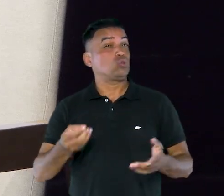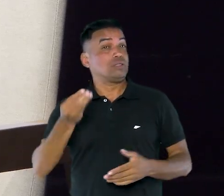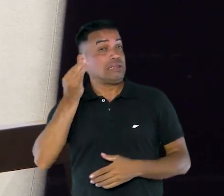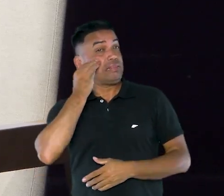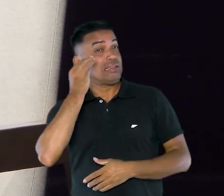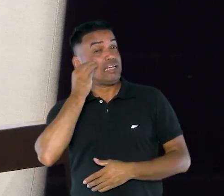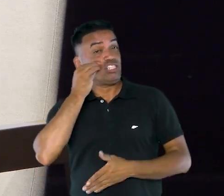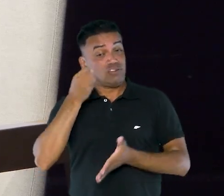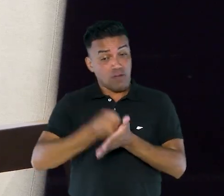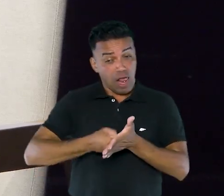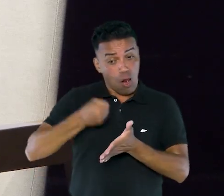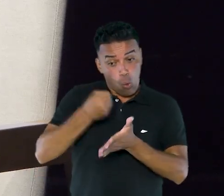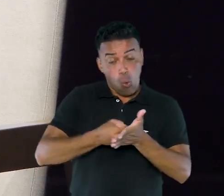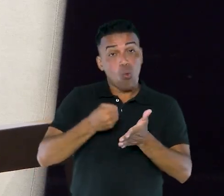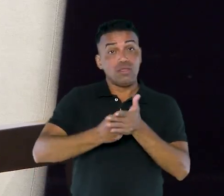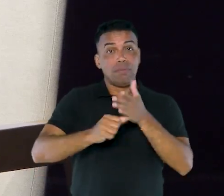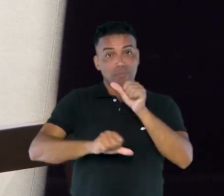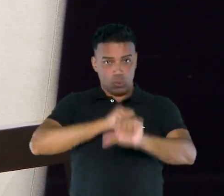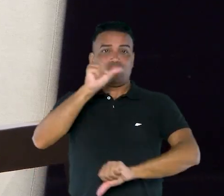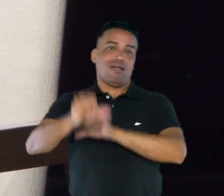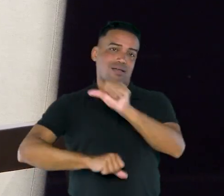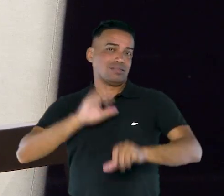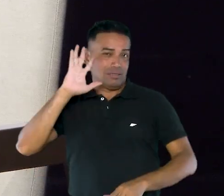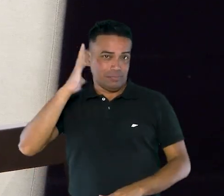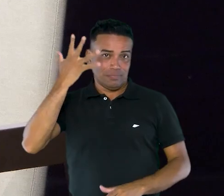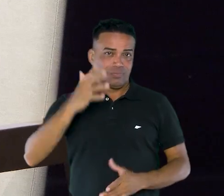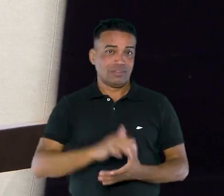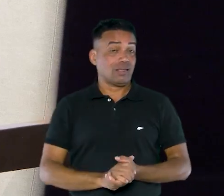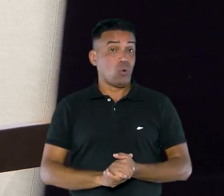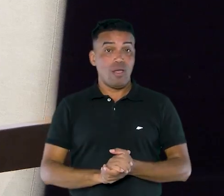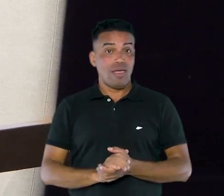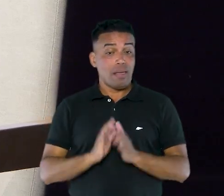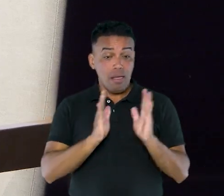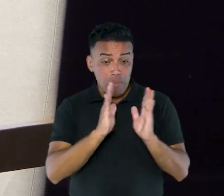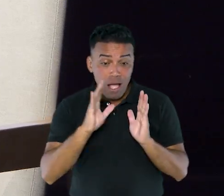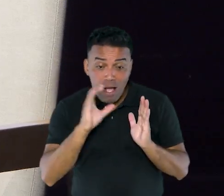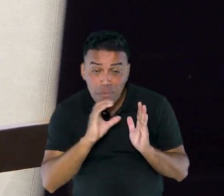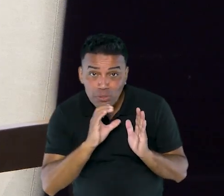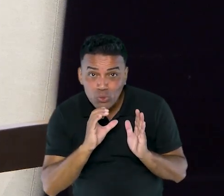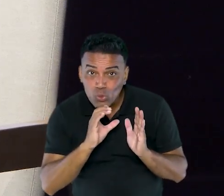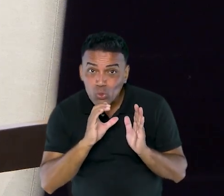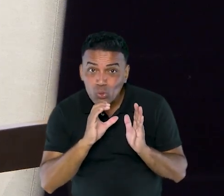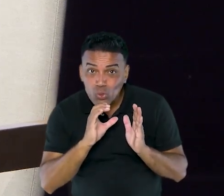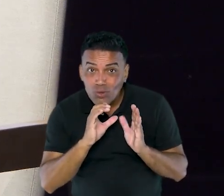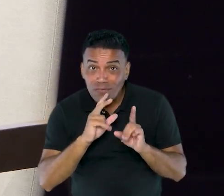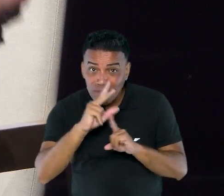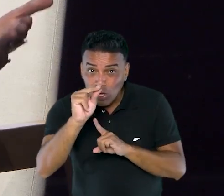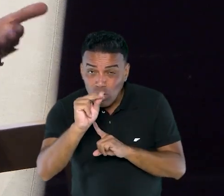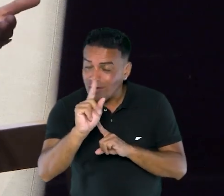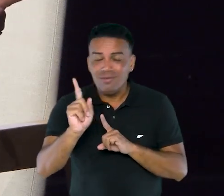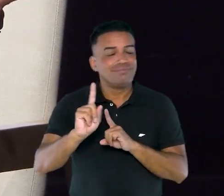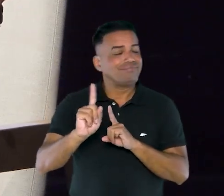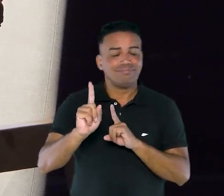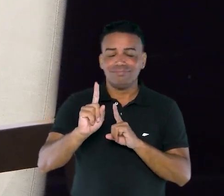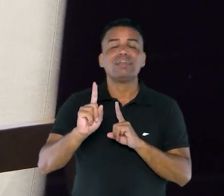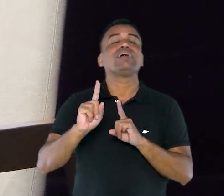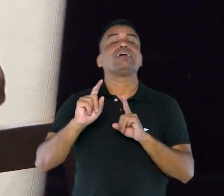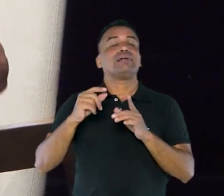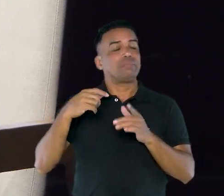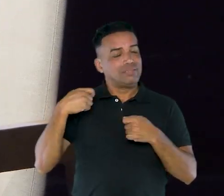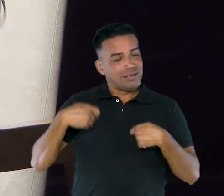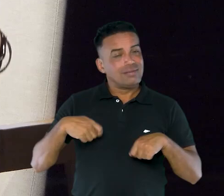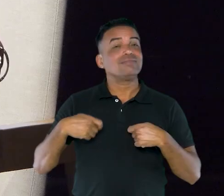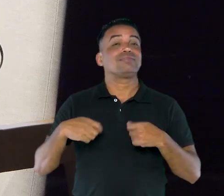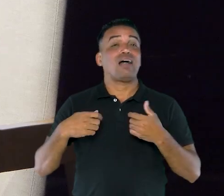uma tentativa de luta para mudar, que nem é a curto prazo para uma vitória, mas por um imperativo ético, que a